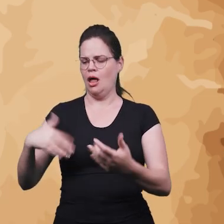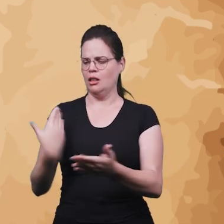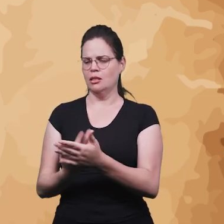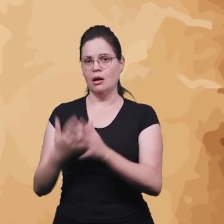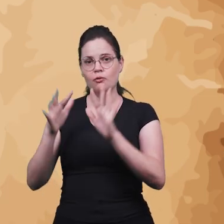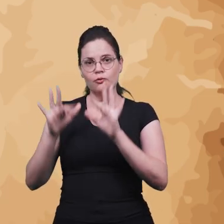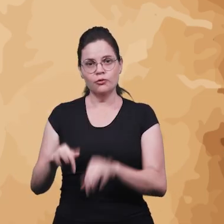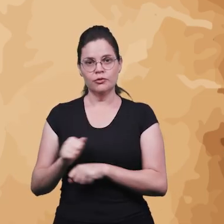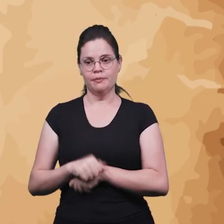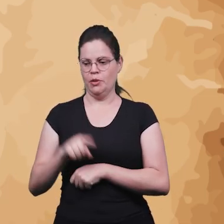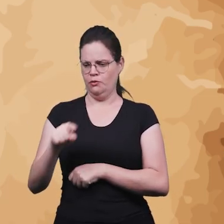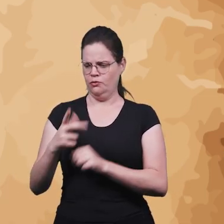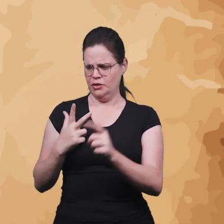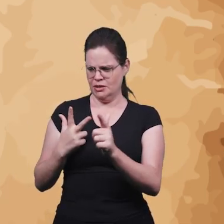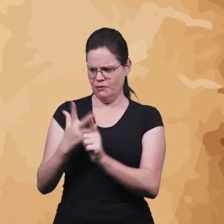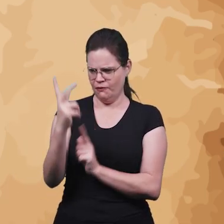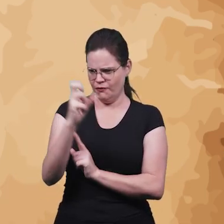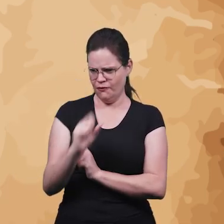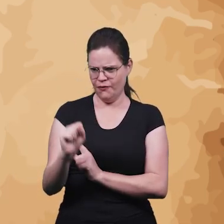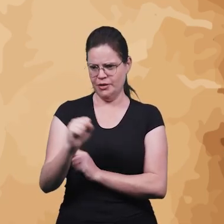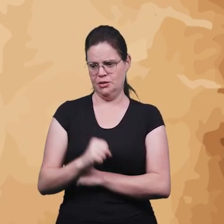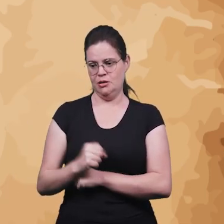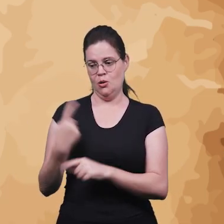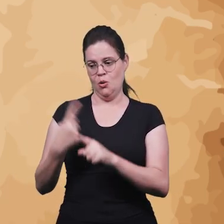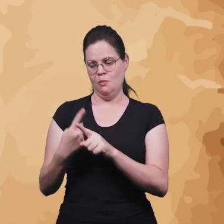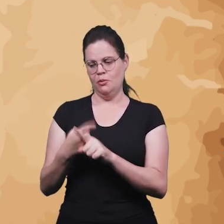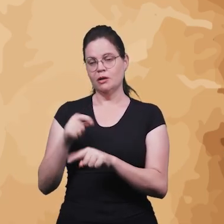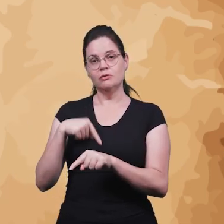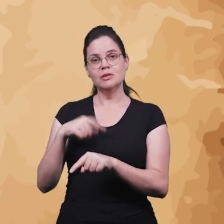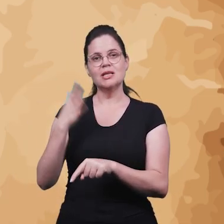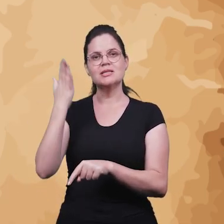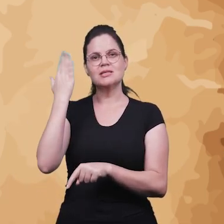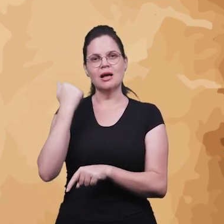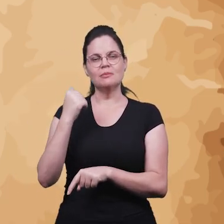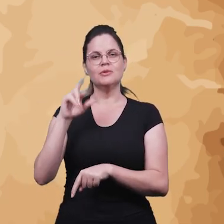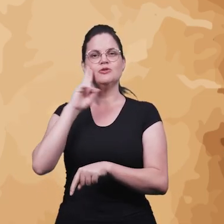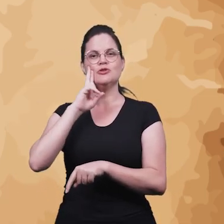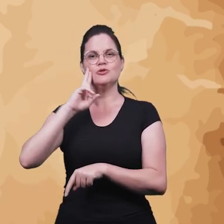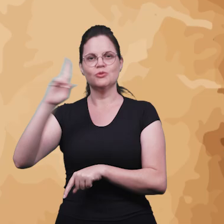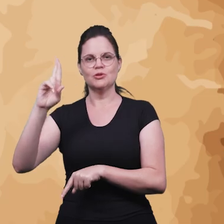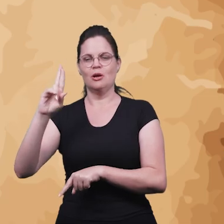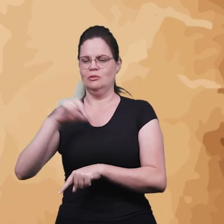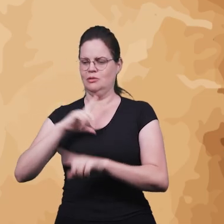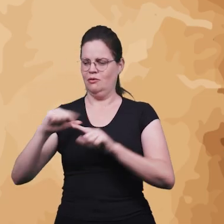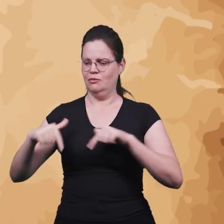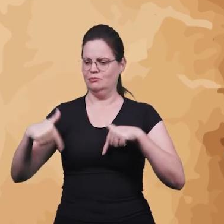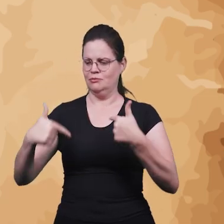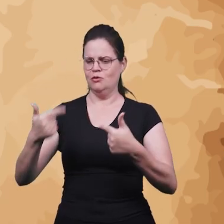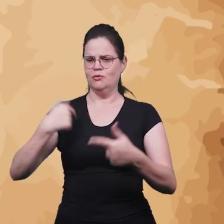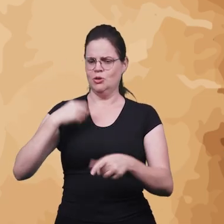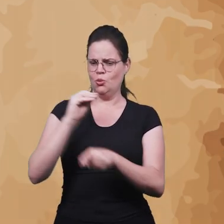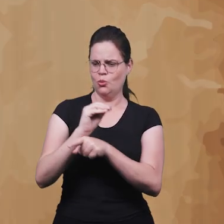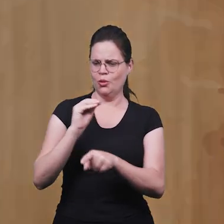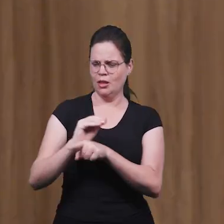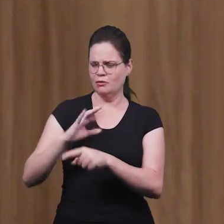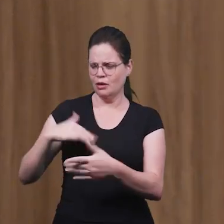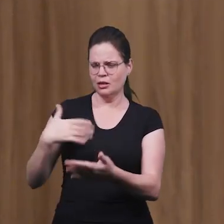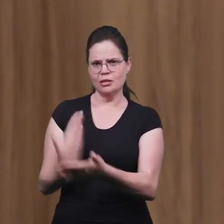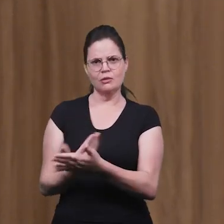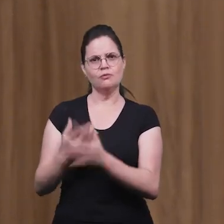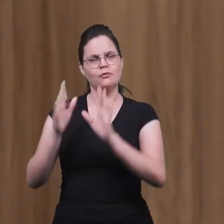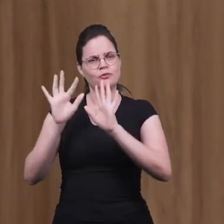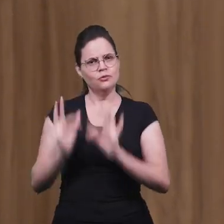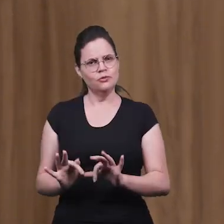minhas obras até o fim, ela é uma igreja que ela guardava a obra do Senhor, preservava a obra do Senhor, né, até ao